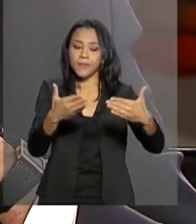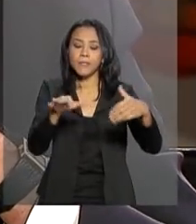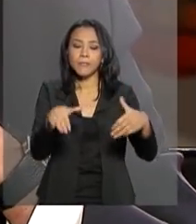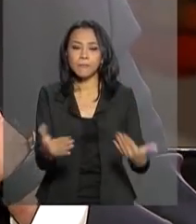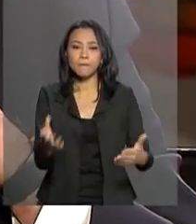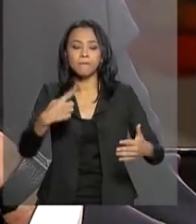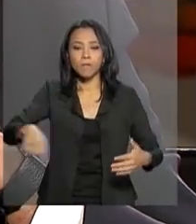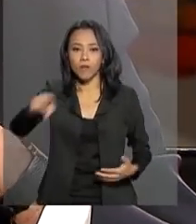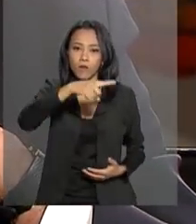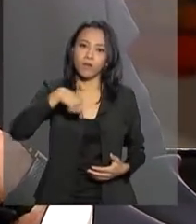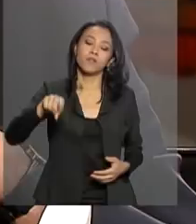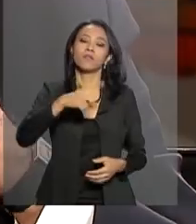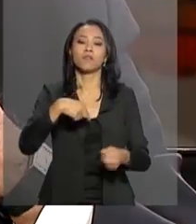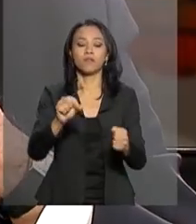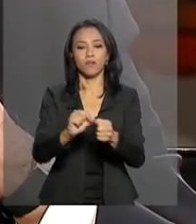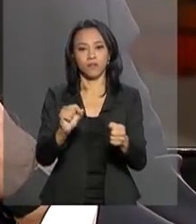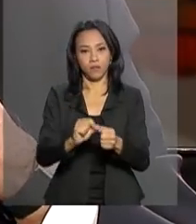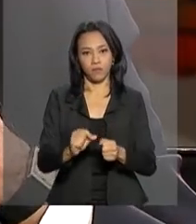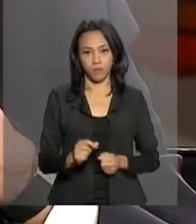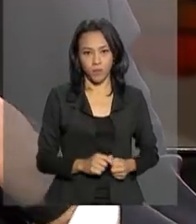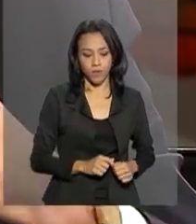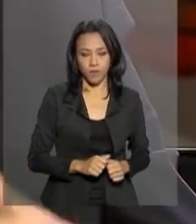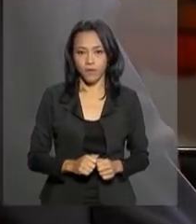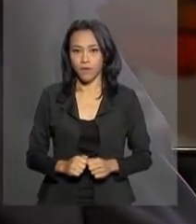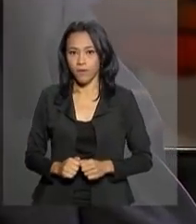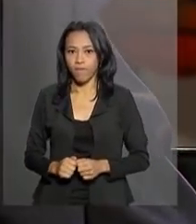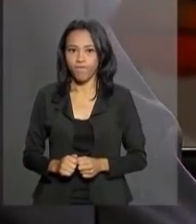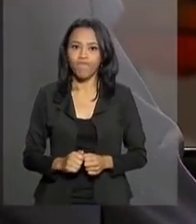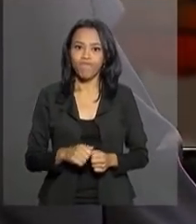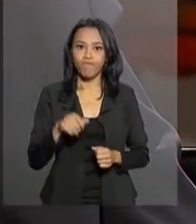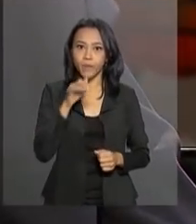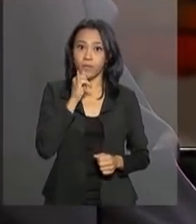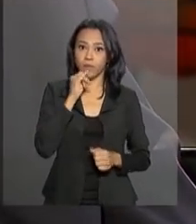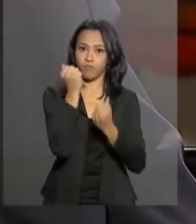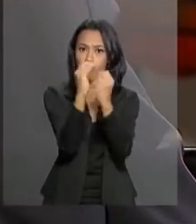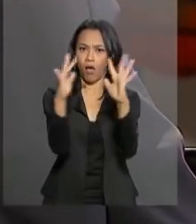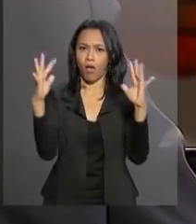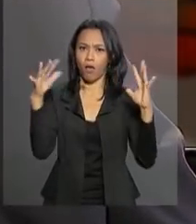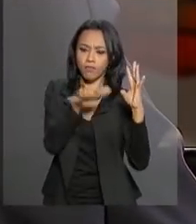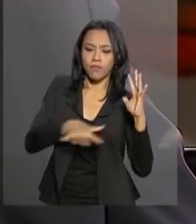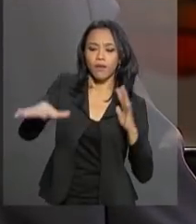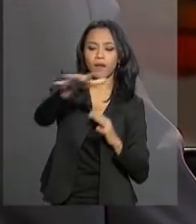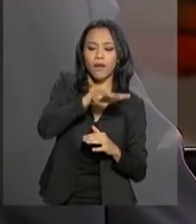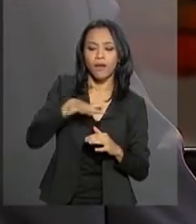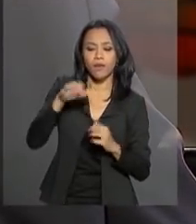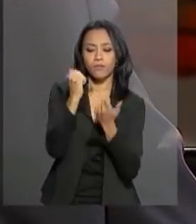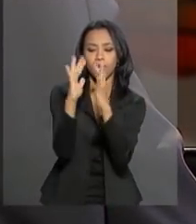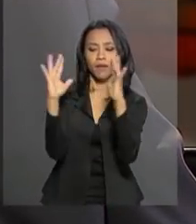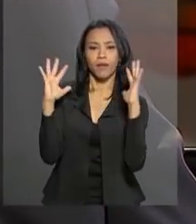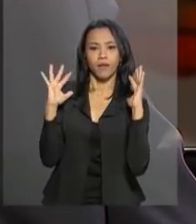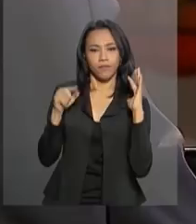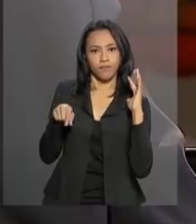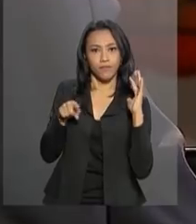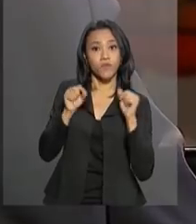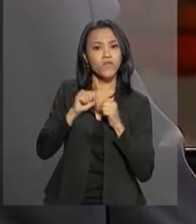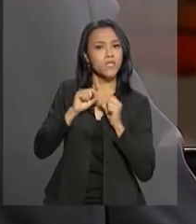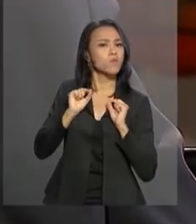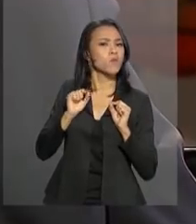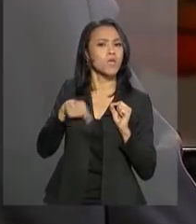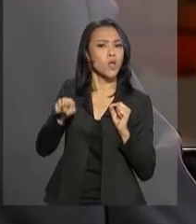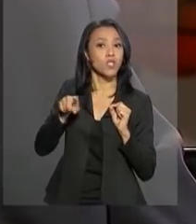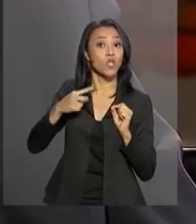Nós fizemos no meio ambiente, por exemplo, você sabe que na questão do meio ambiente,